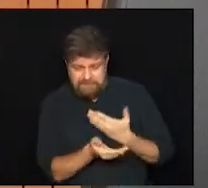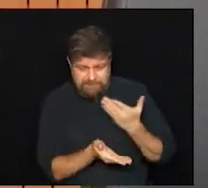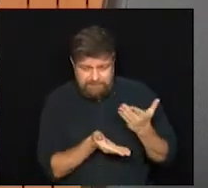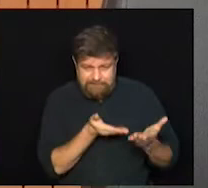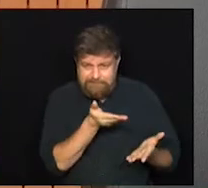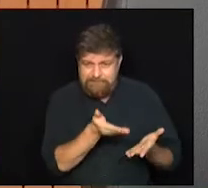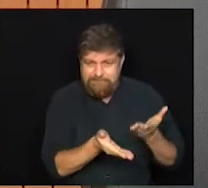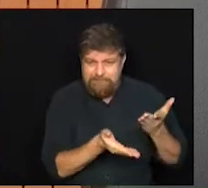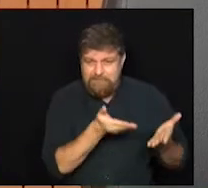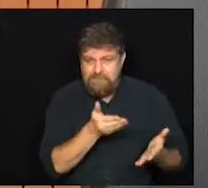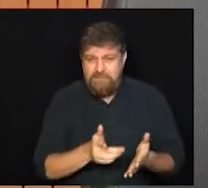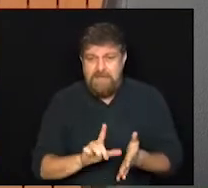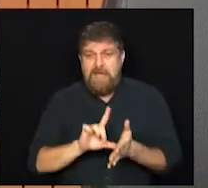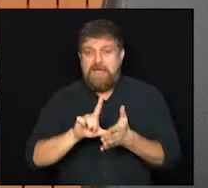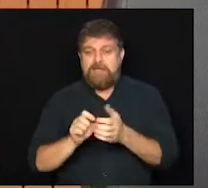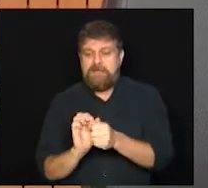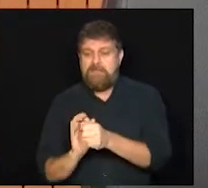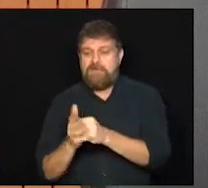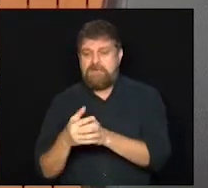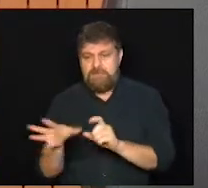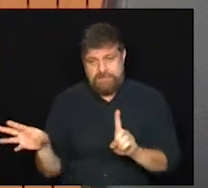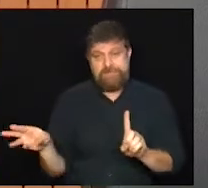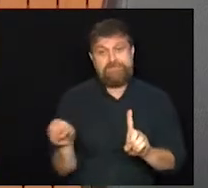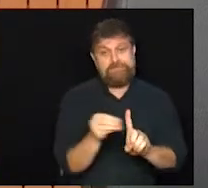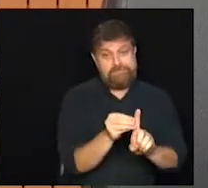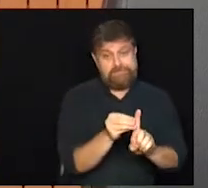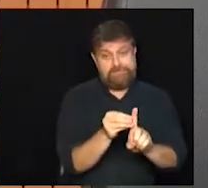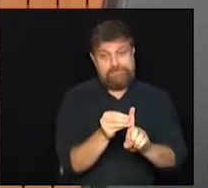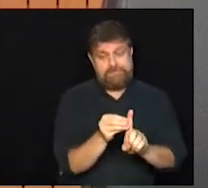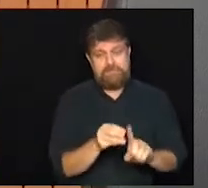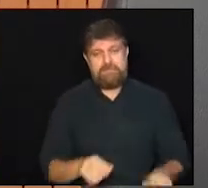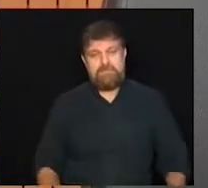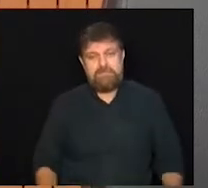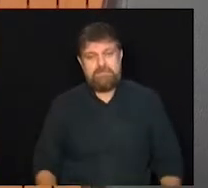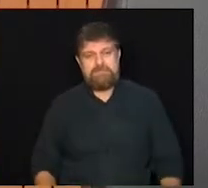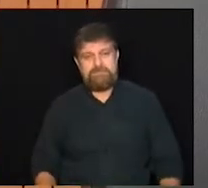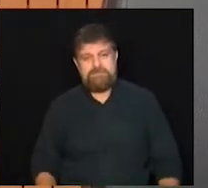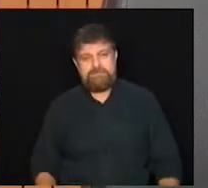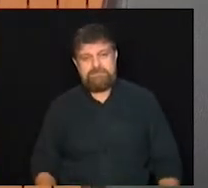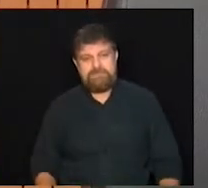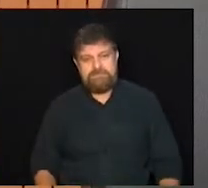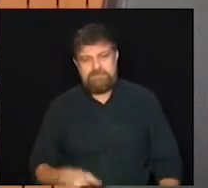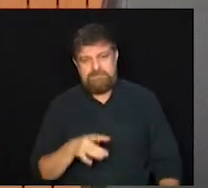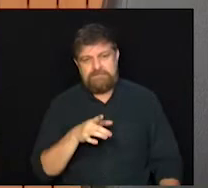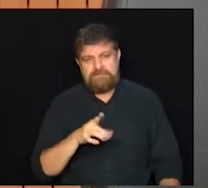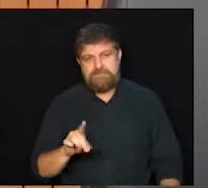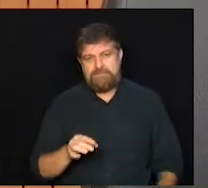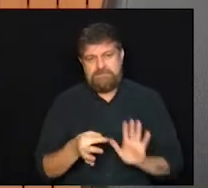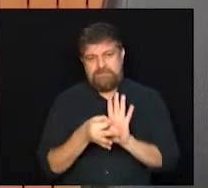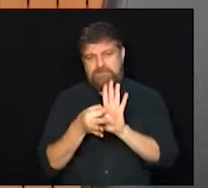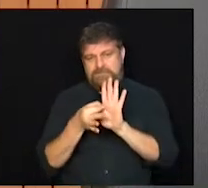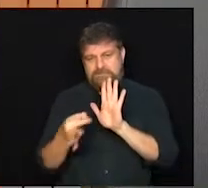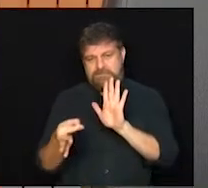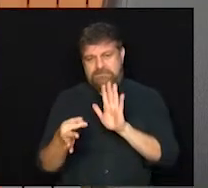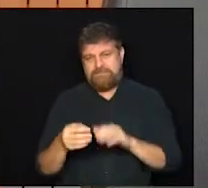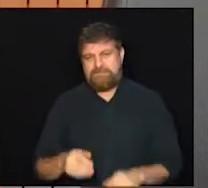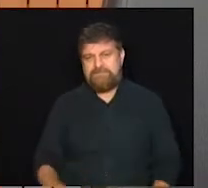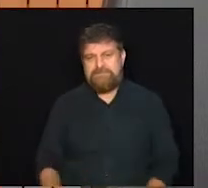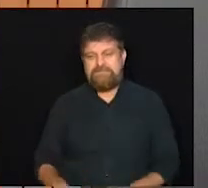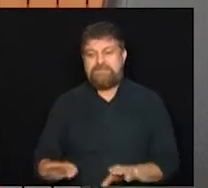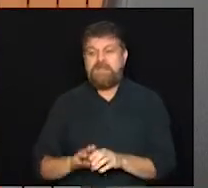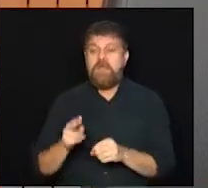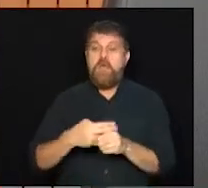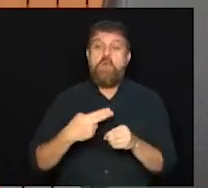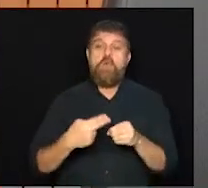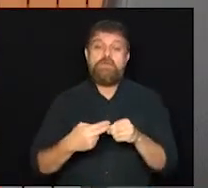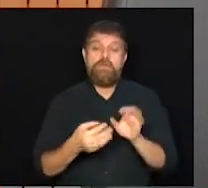pacientes pós-Covid. E, por último, assim, uma opinião, um olhar aí da Unicamp